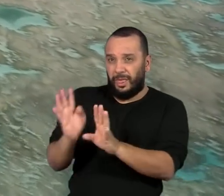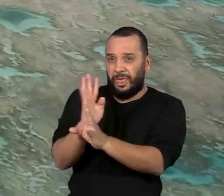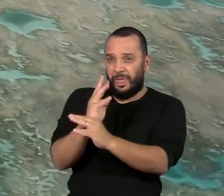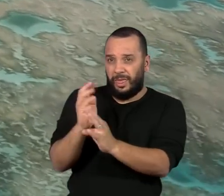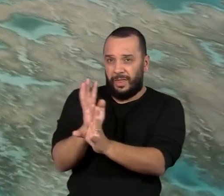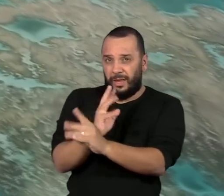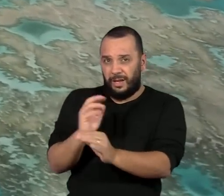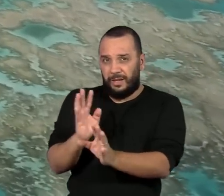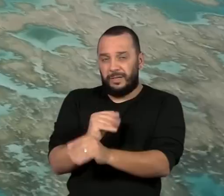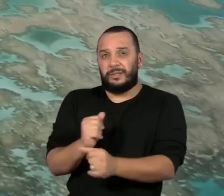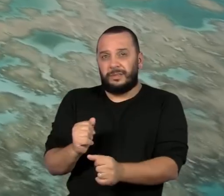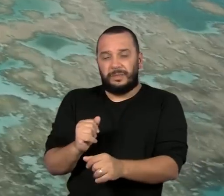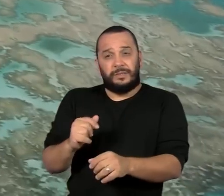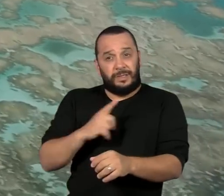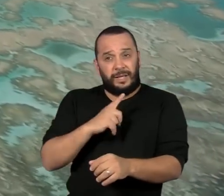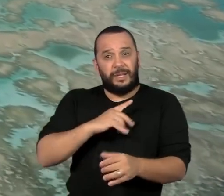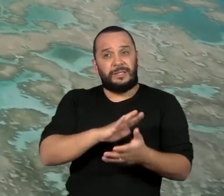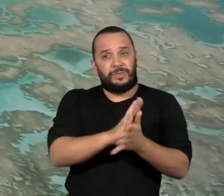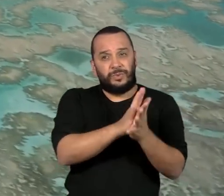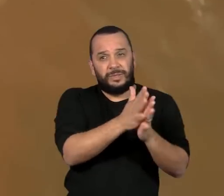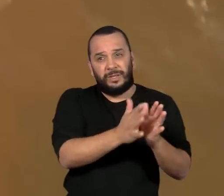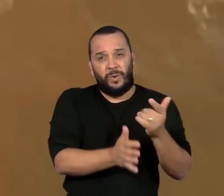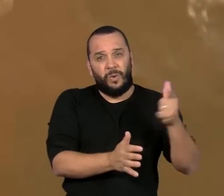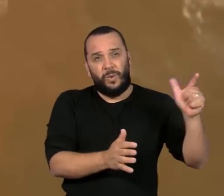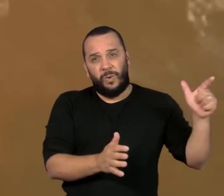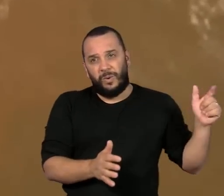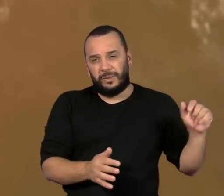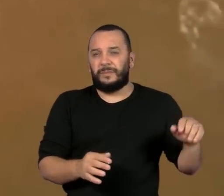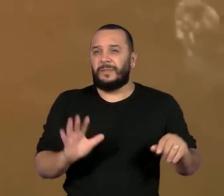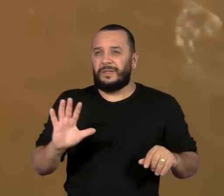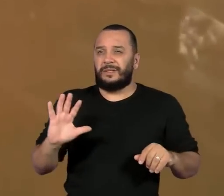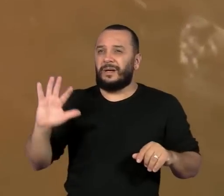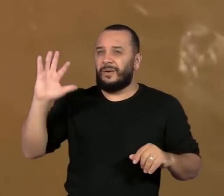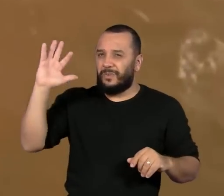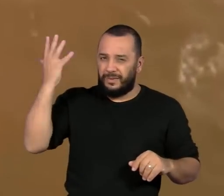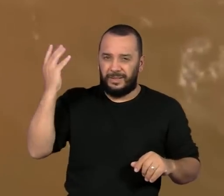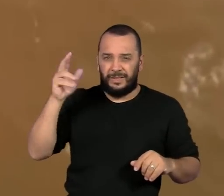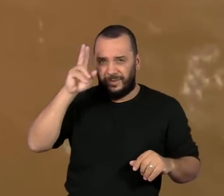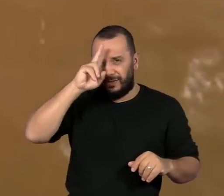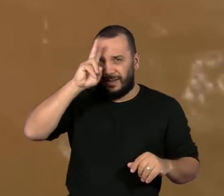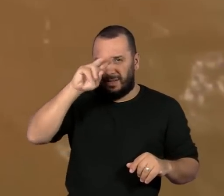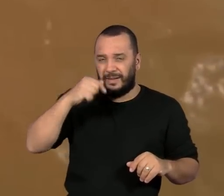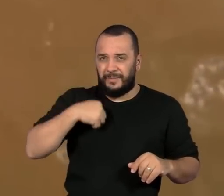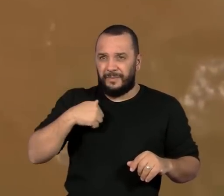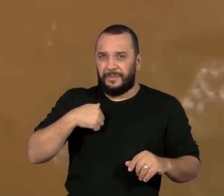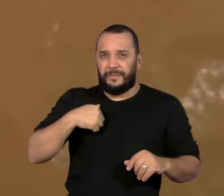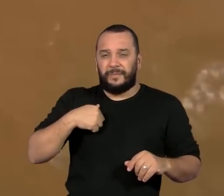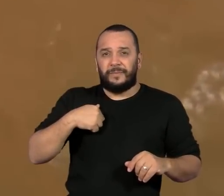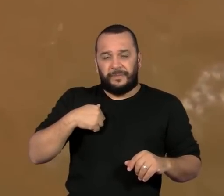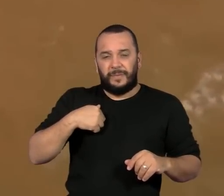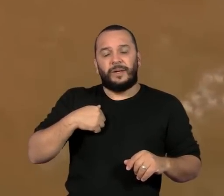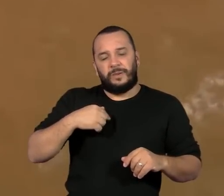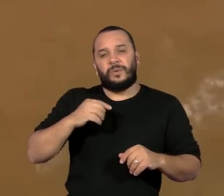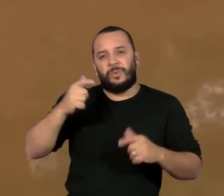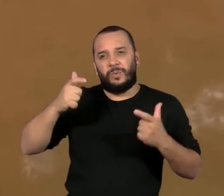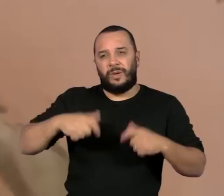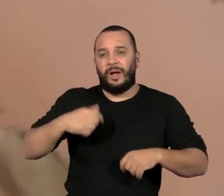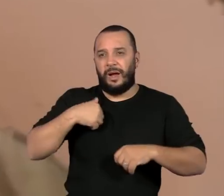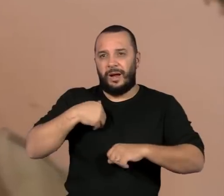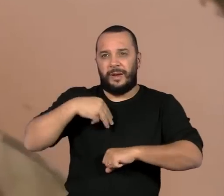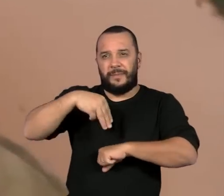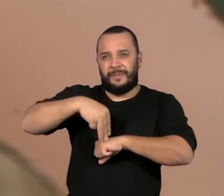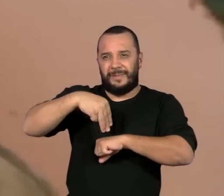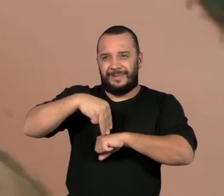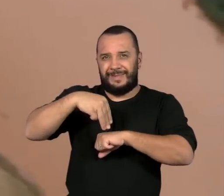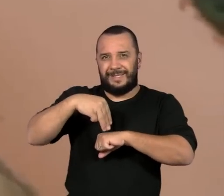espécies. Tivemos o incidente, né, o acidente lá na região de Mariana, que trouxe